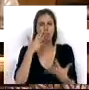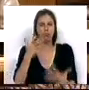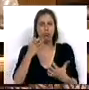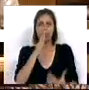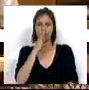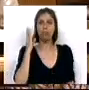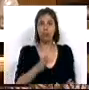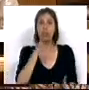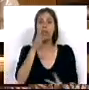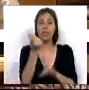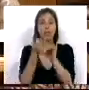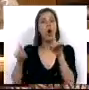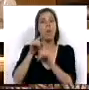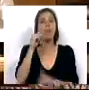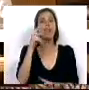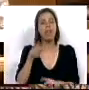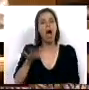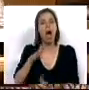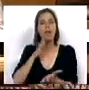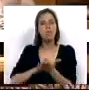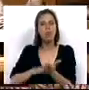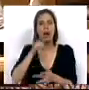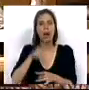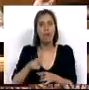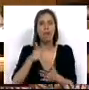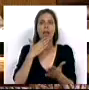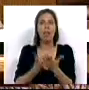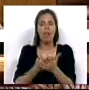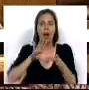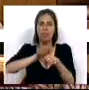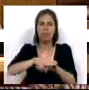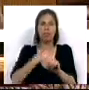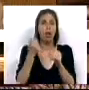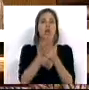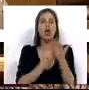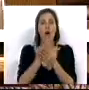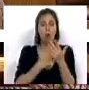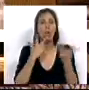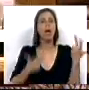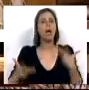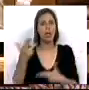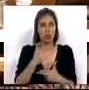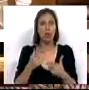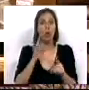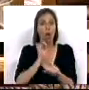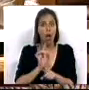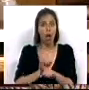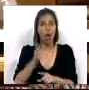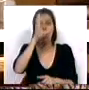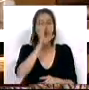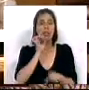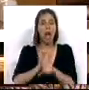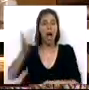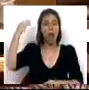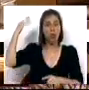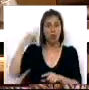perentório, que o aumento do IVA na restauração daria cabo da economia e criticou o então Ministro